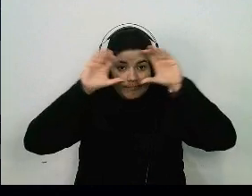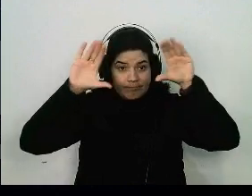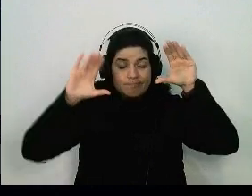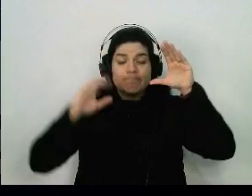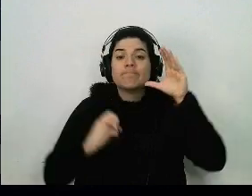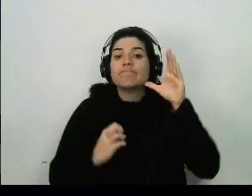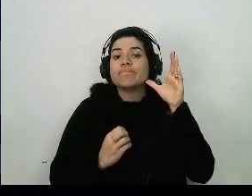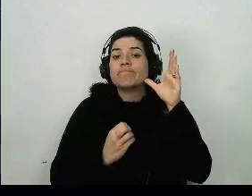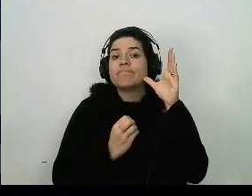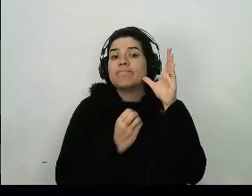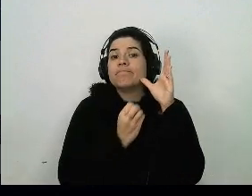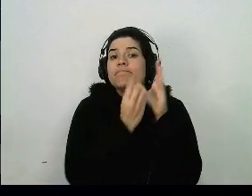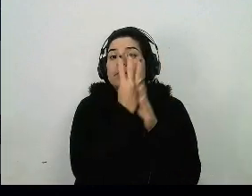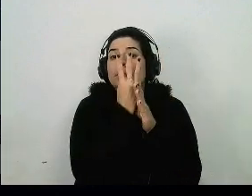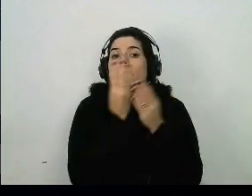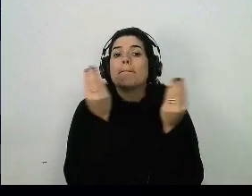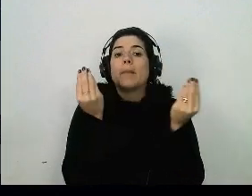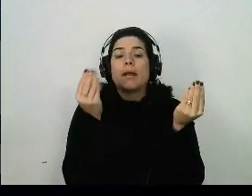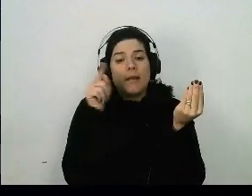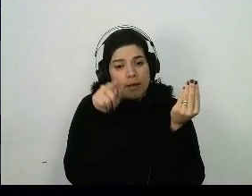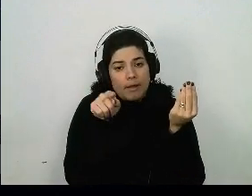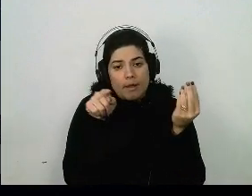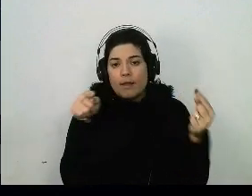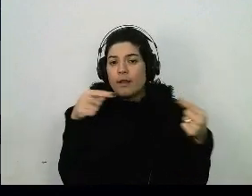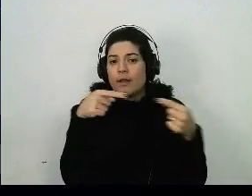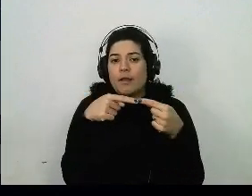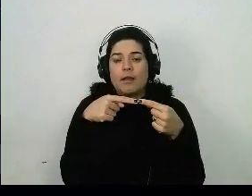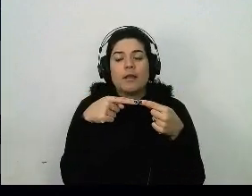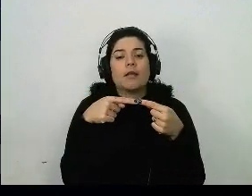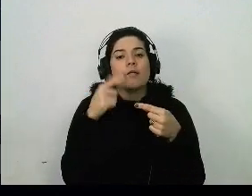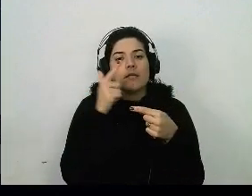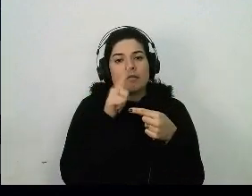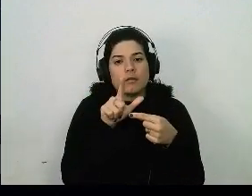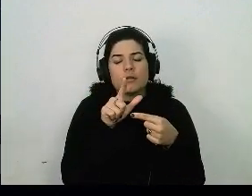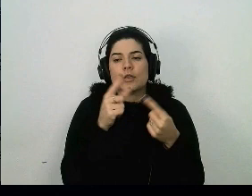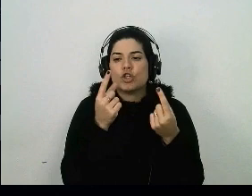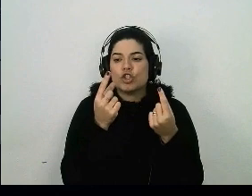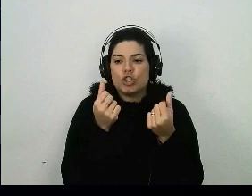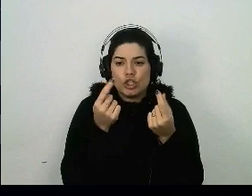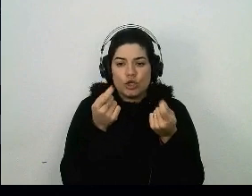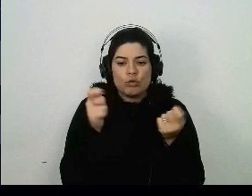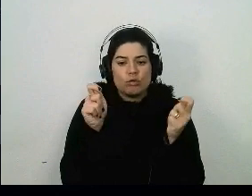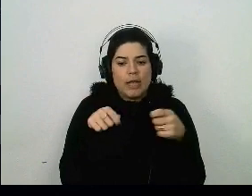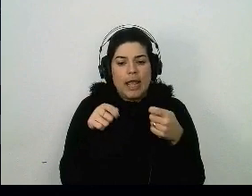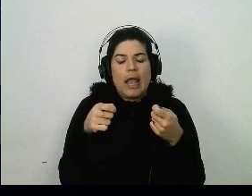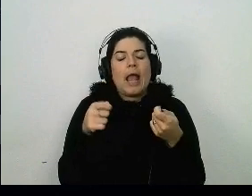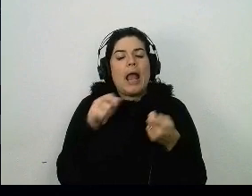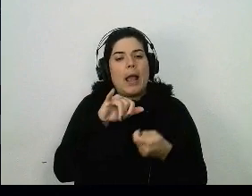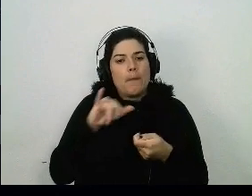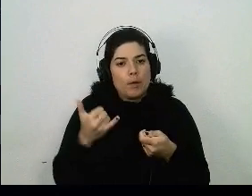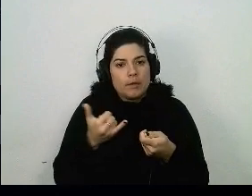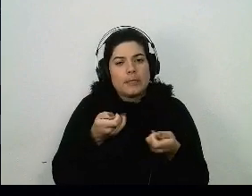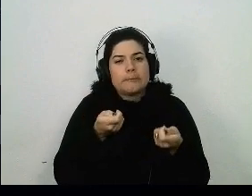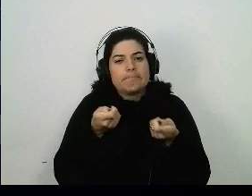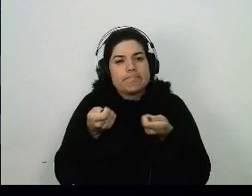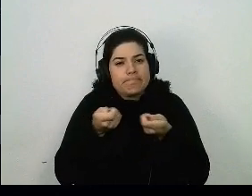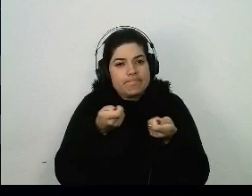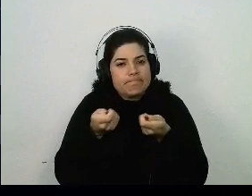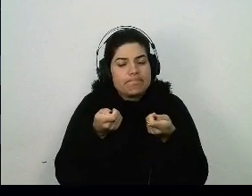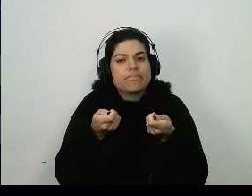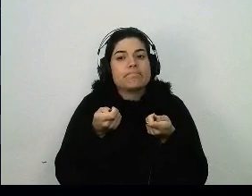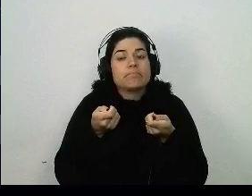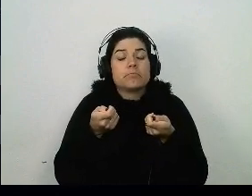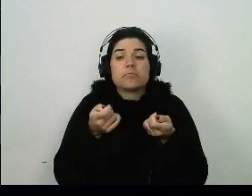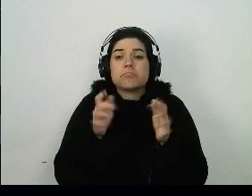esse intuito, de a gente conseguir provisionar nossos recursos de forma granular e que a gente não precise